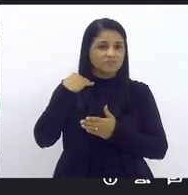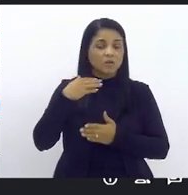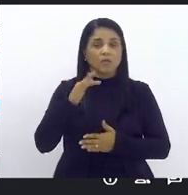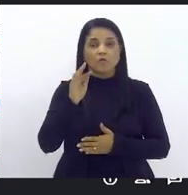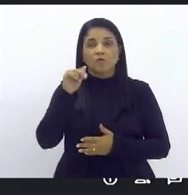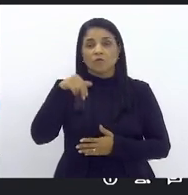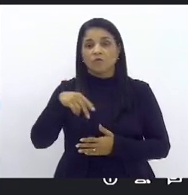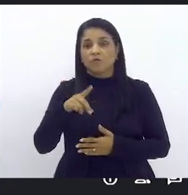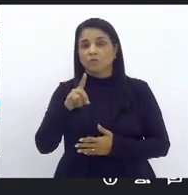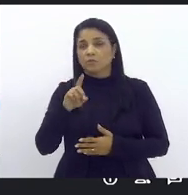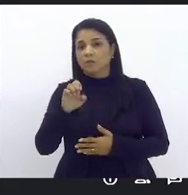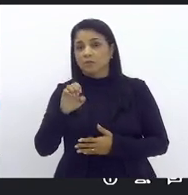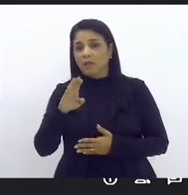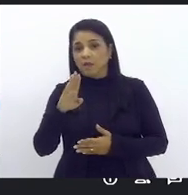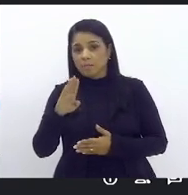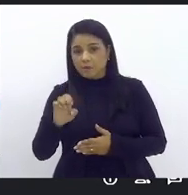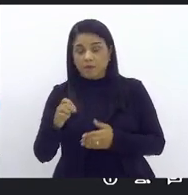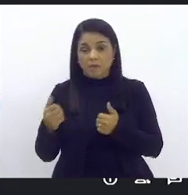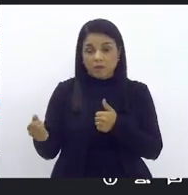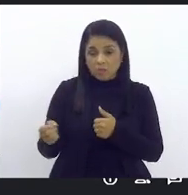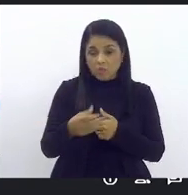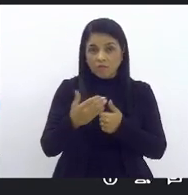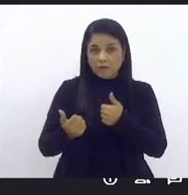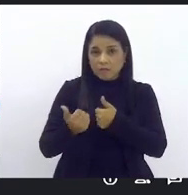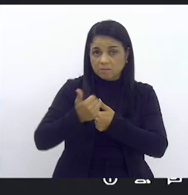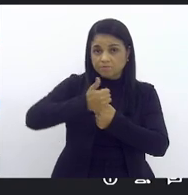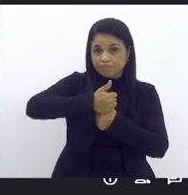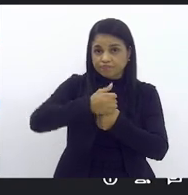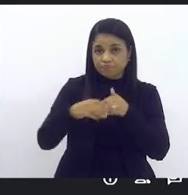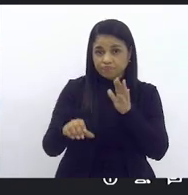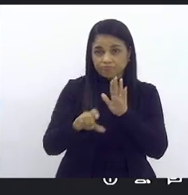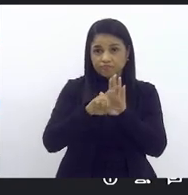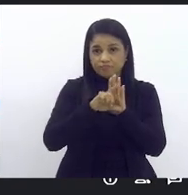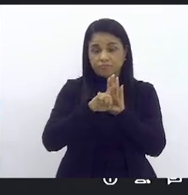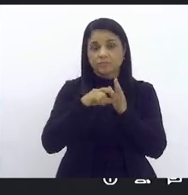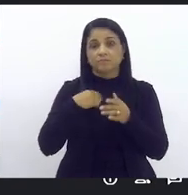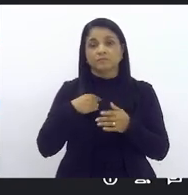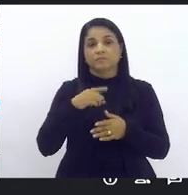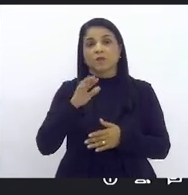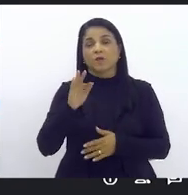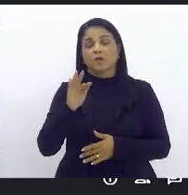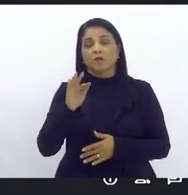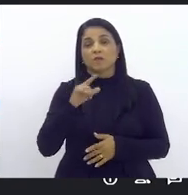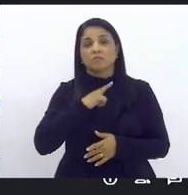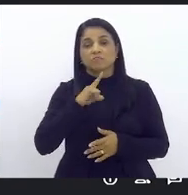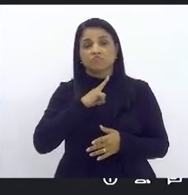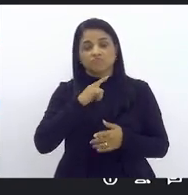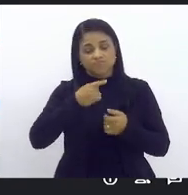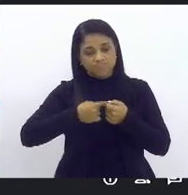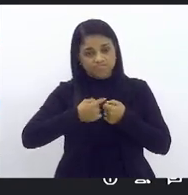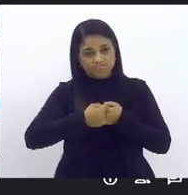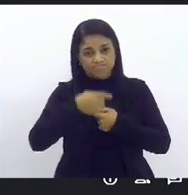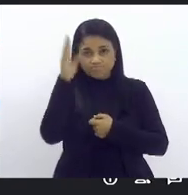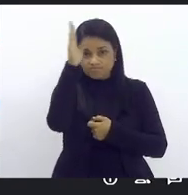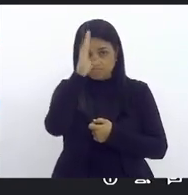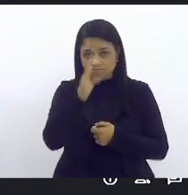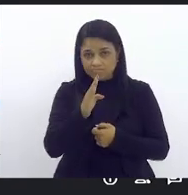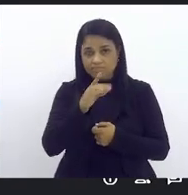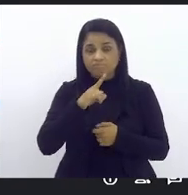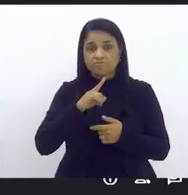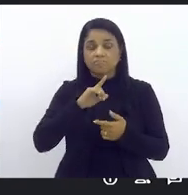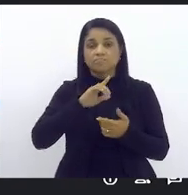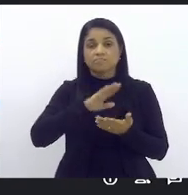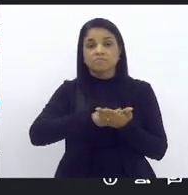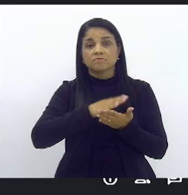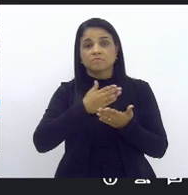revogada pela nova lei do Fundeb, a CNM e, então, portanto, vários municípios do país, vários entes públicos do país, passaram a interpretar,